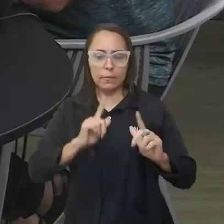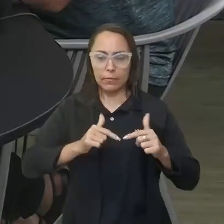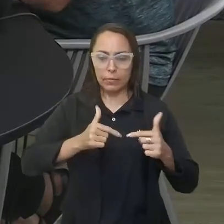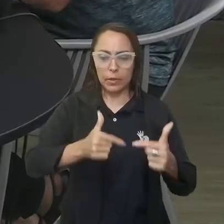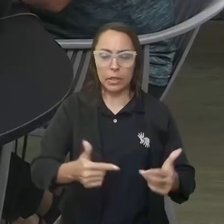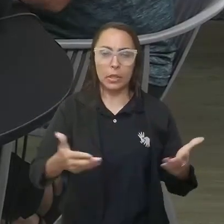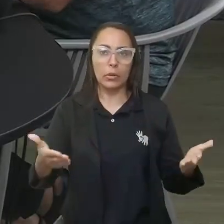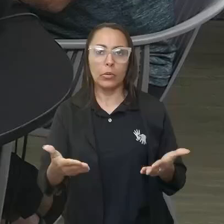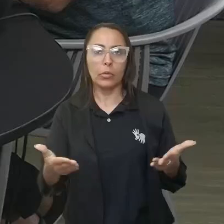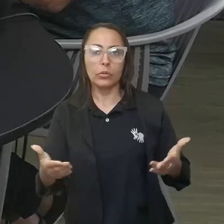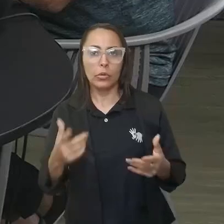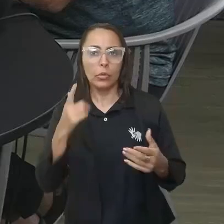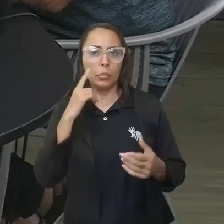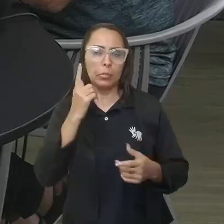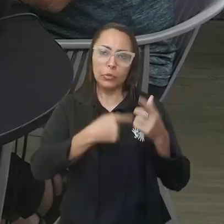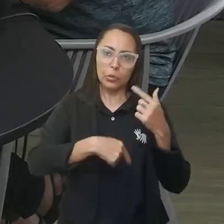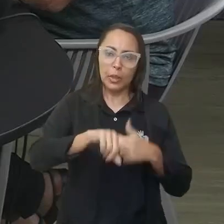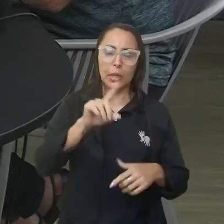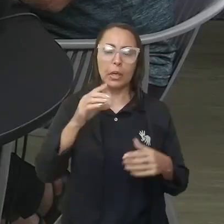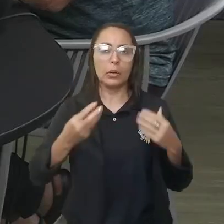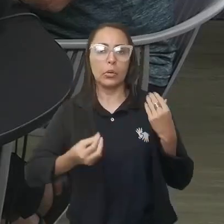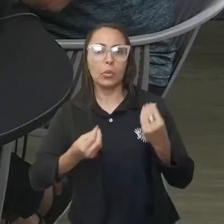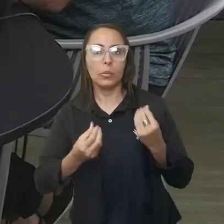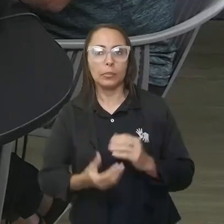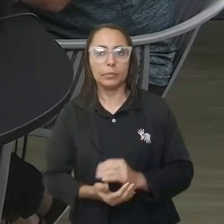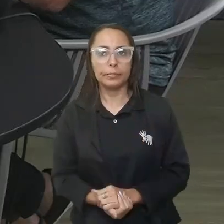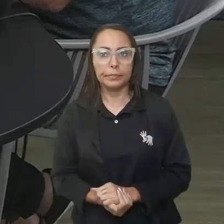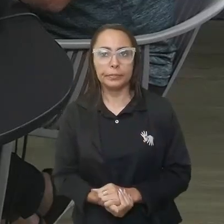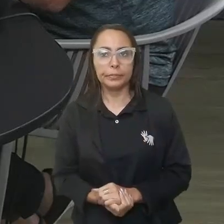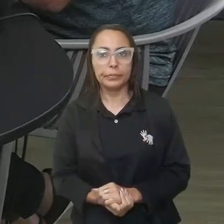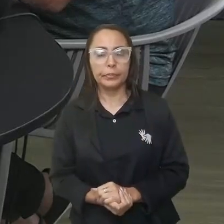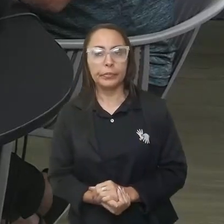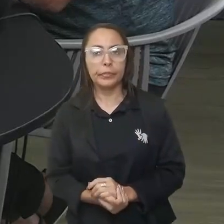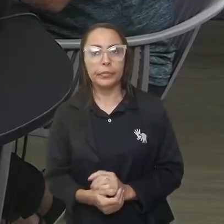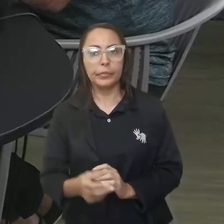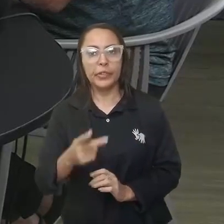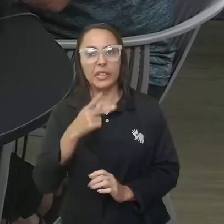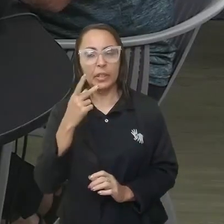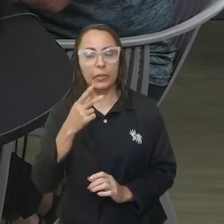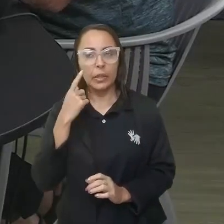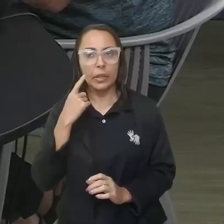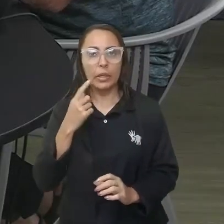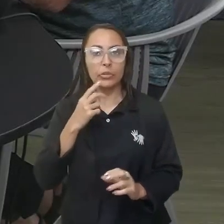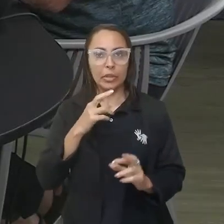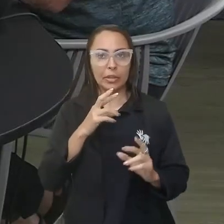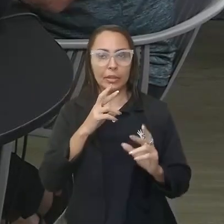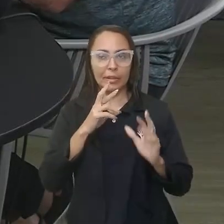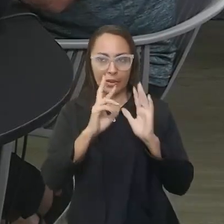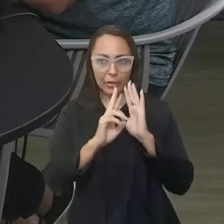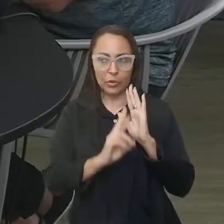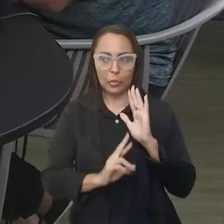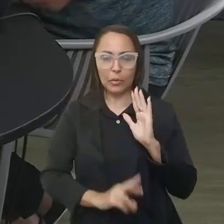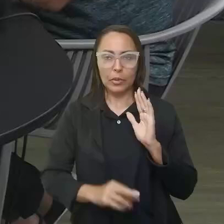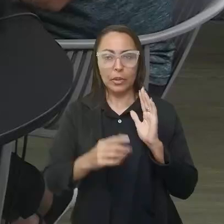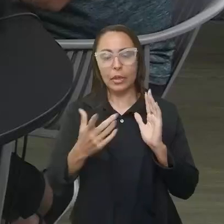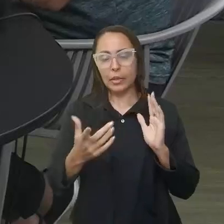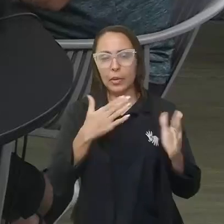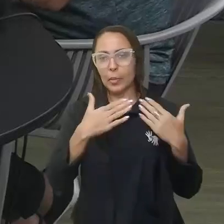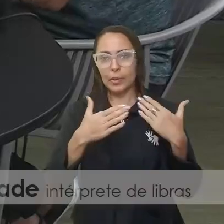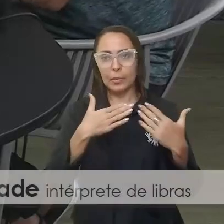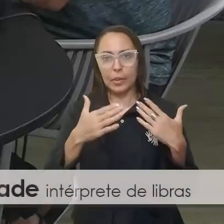vocês planejam superá-los? Tu estás falando, mas a gente está respondendo as duas. Aqui é um bate-papo. É um